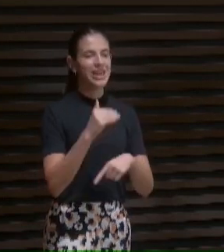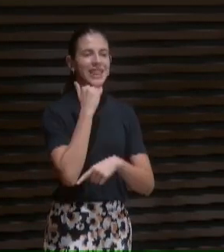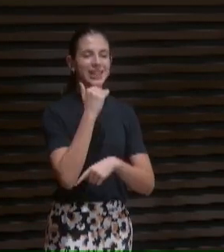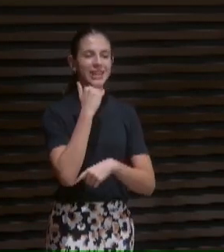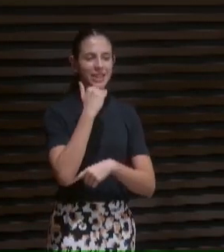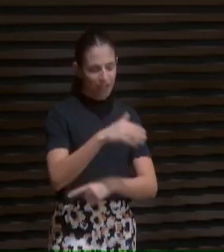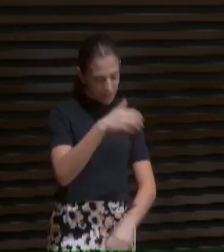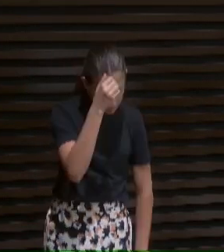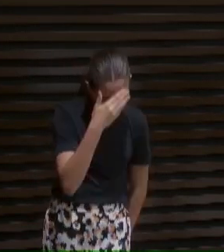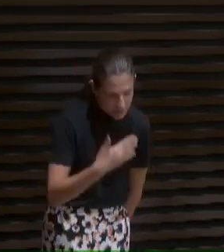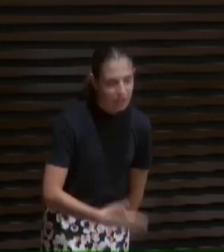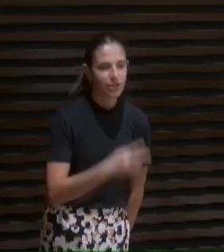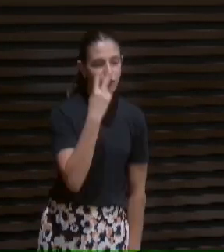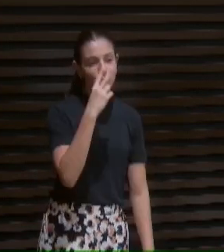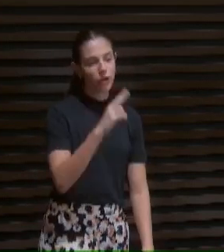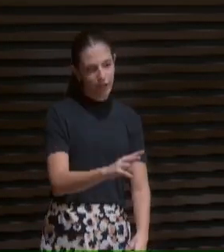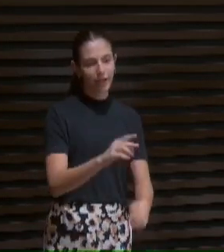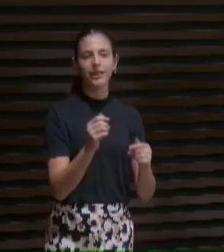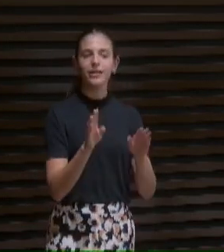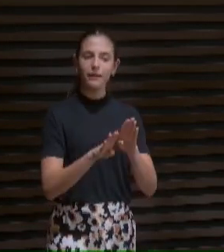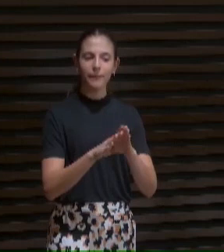o livro, nem mesmo de olhar para ele.